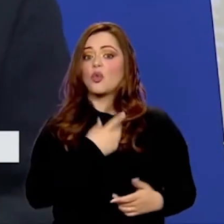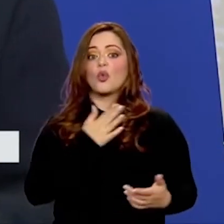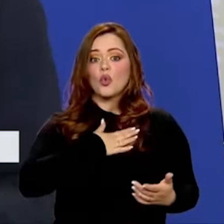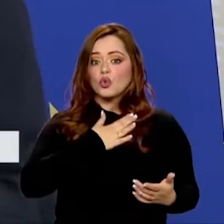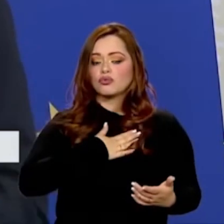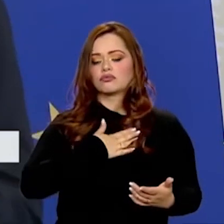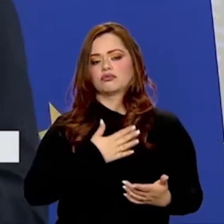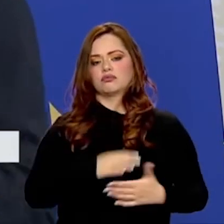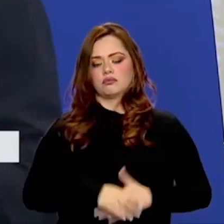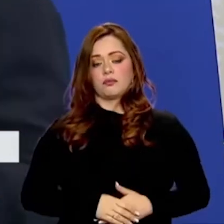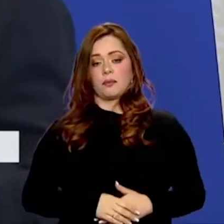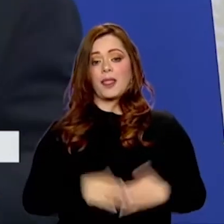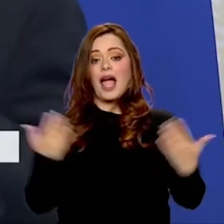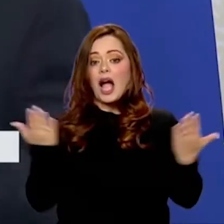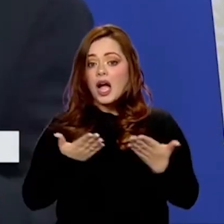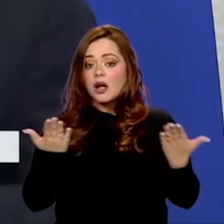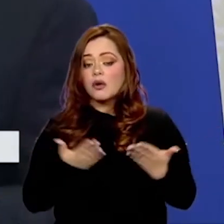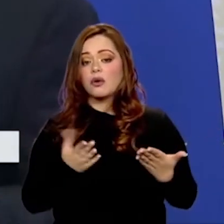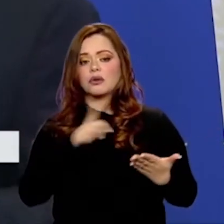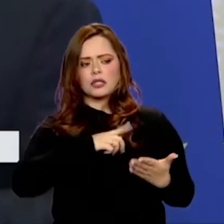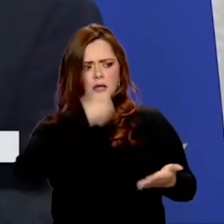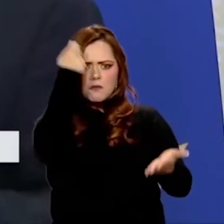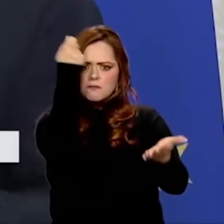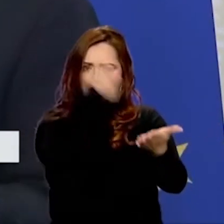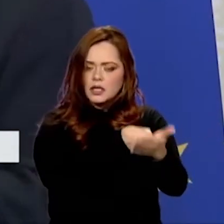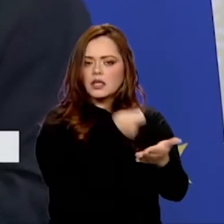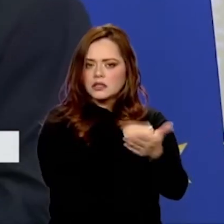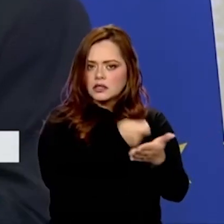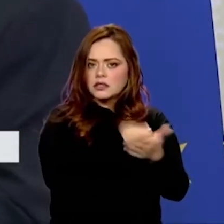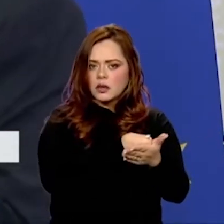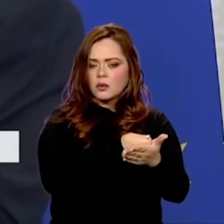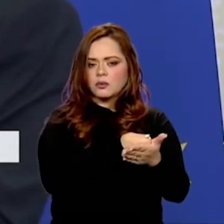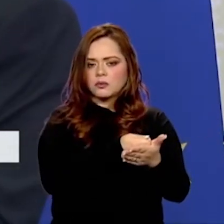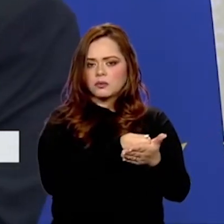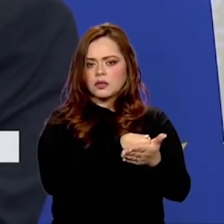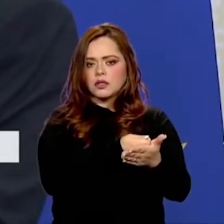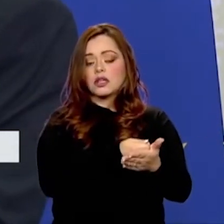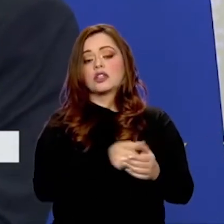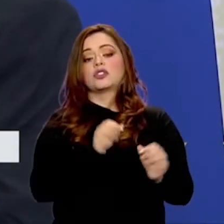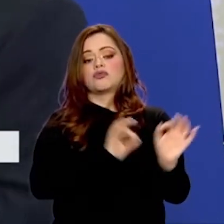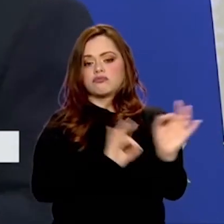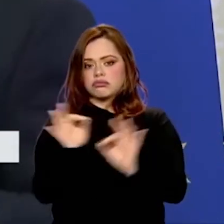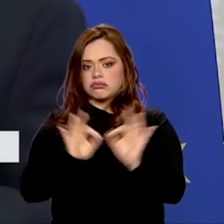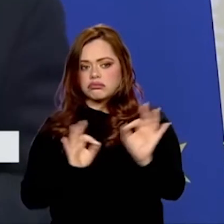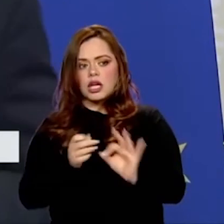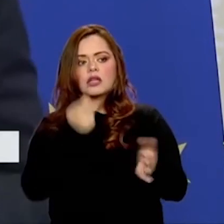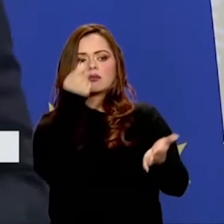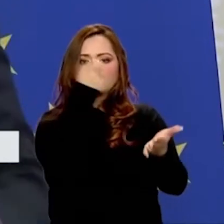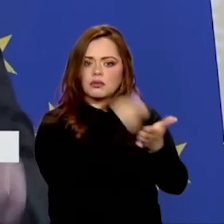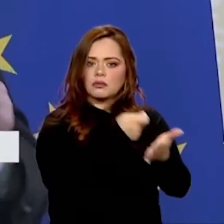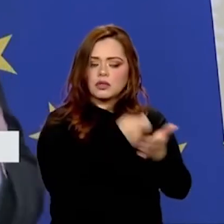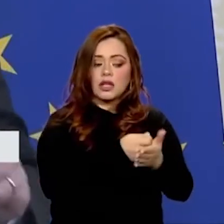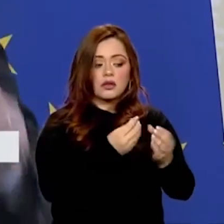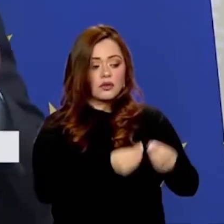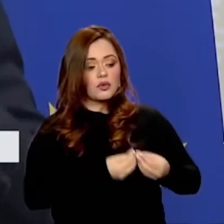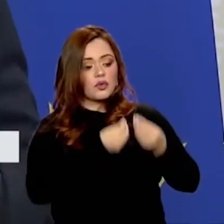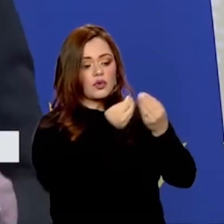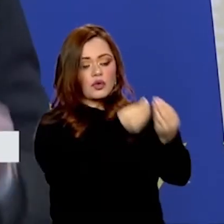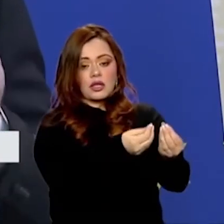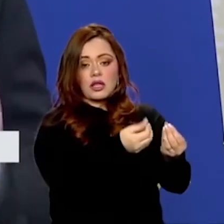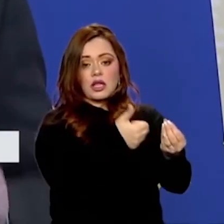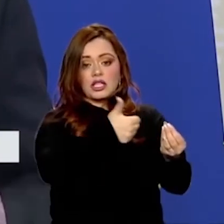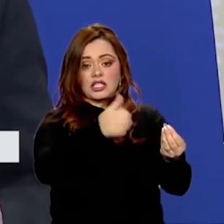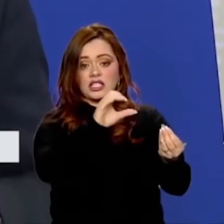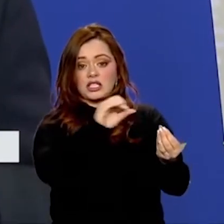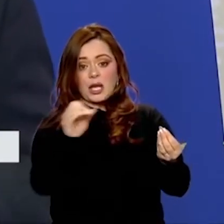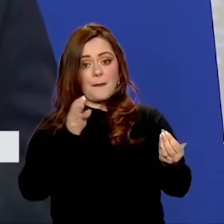Agora, eles têm a obrigação de cumprir com o compromisso de fazer a doação de 100 bilhões